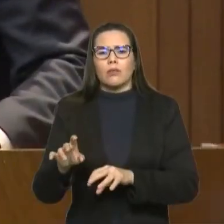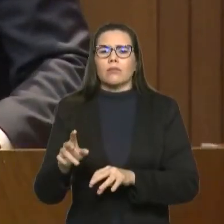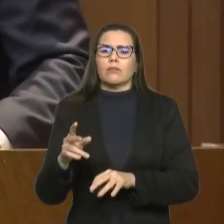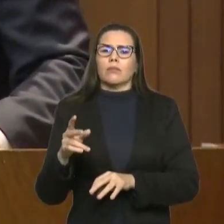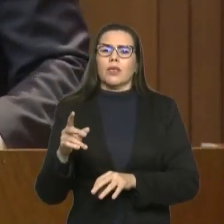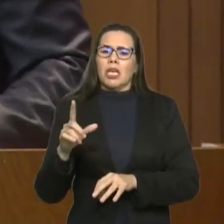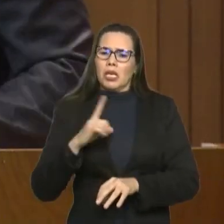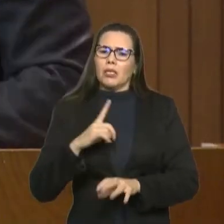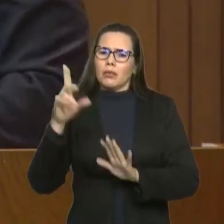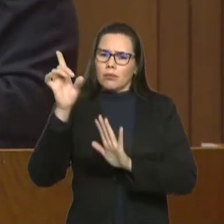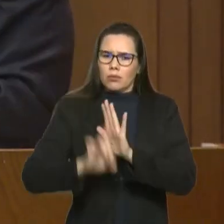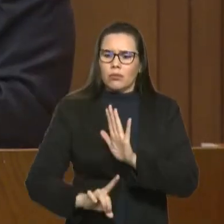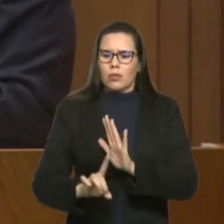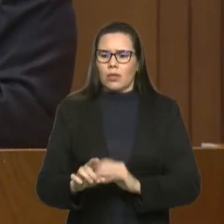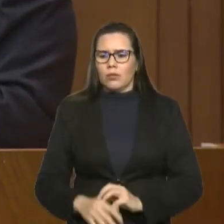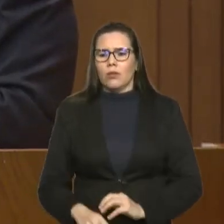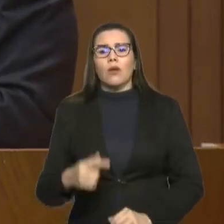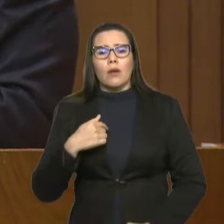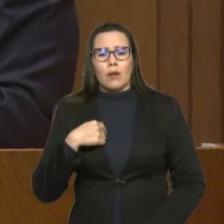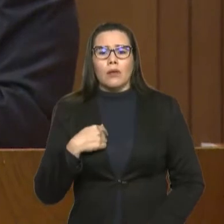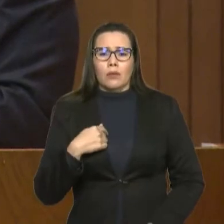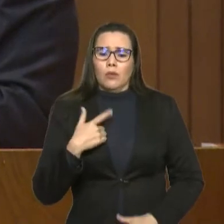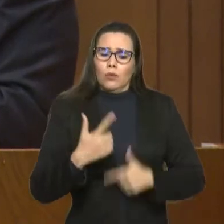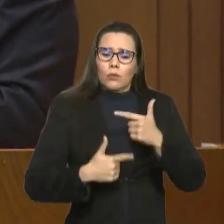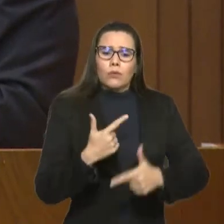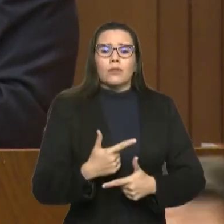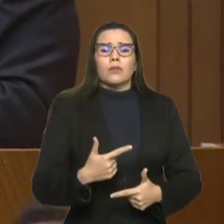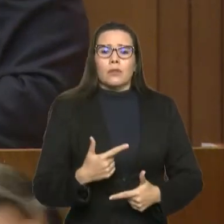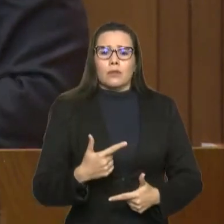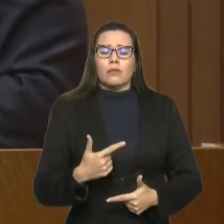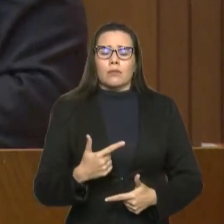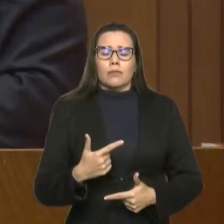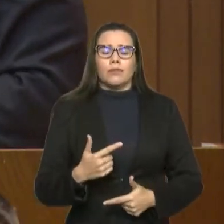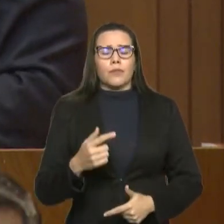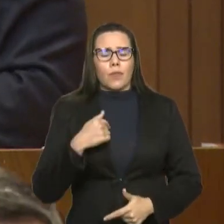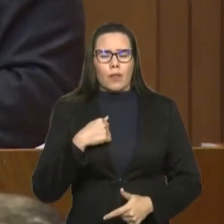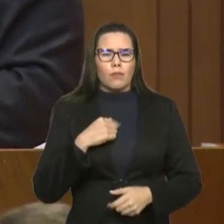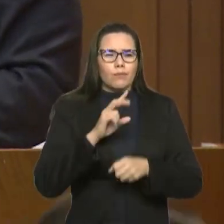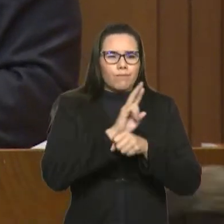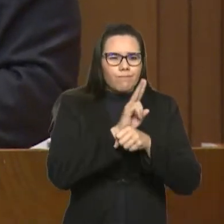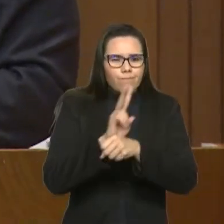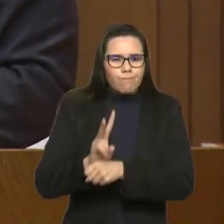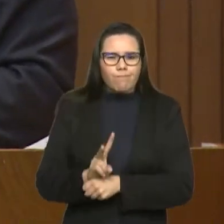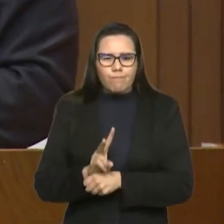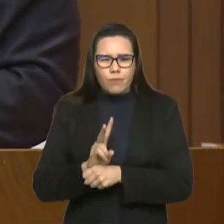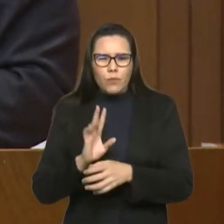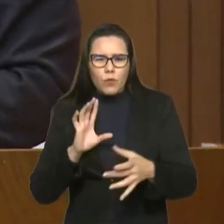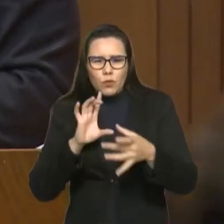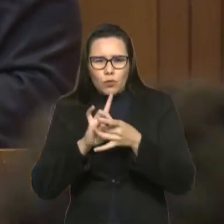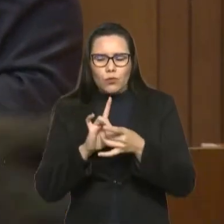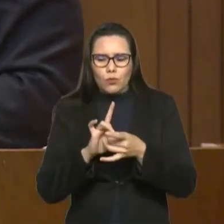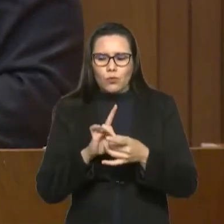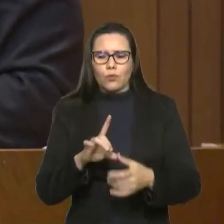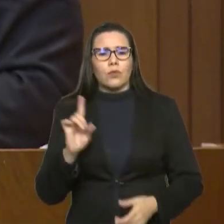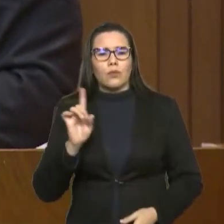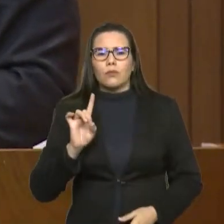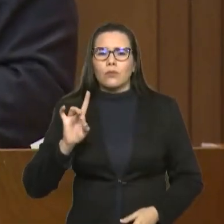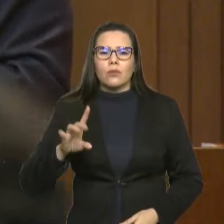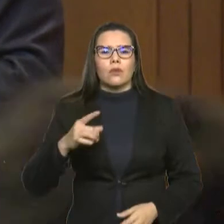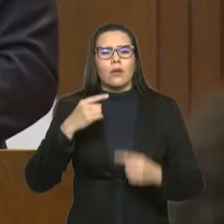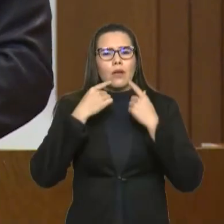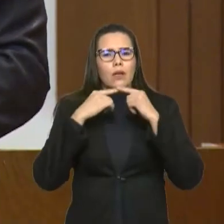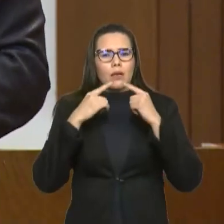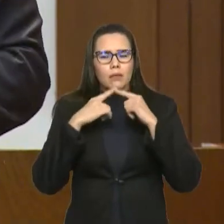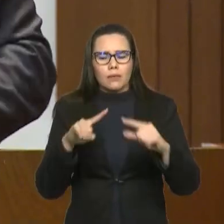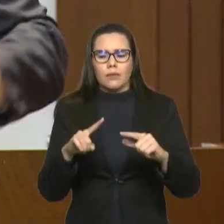a nossa reivindicação. Vamos continuar acompanhando de perto esse caso e não só denunciando, reivindicando, mas